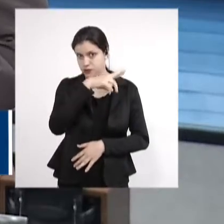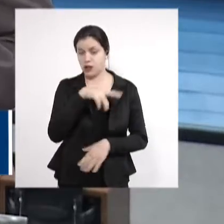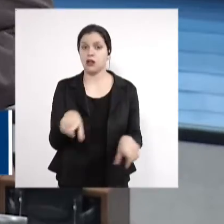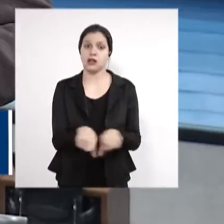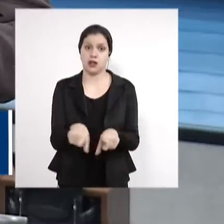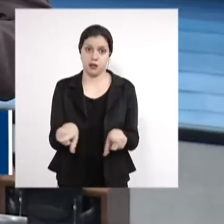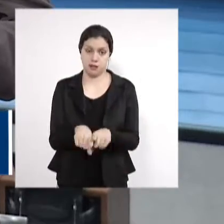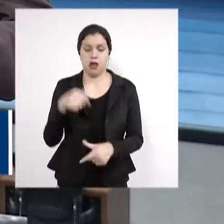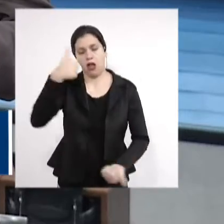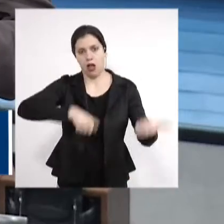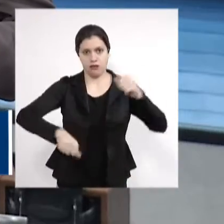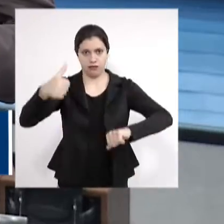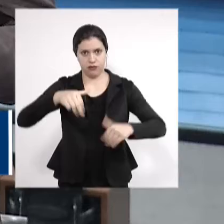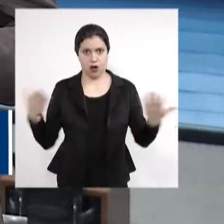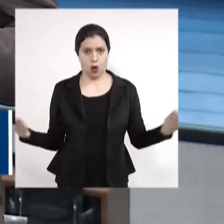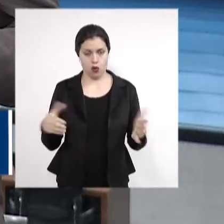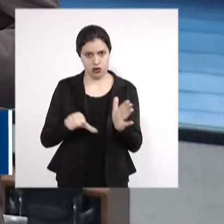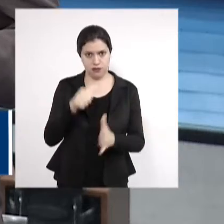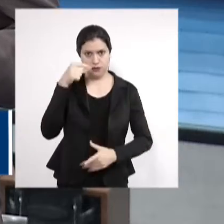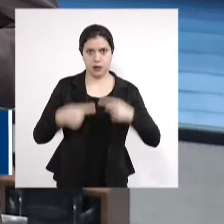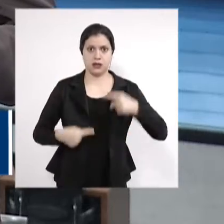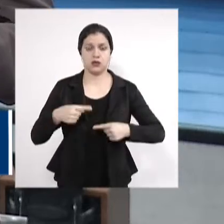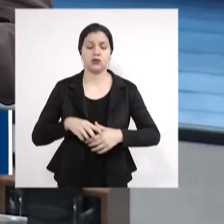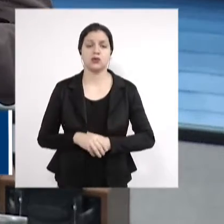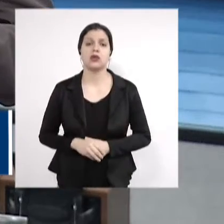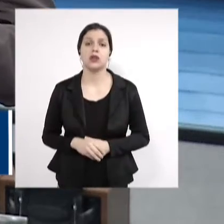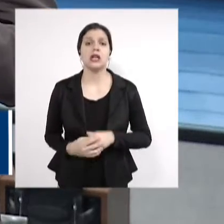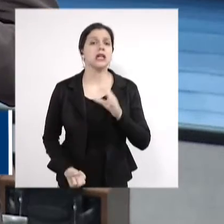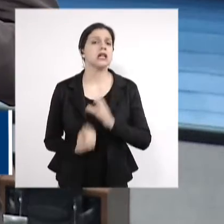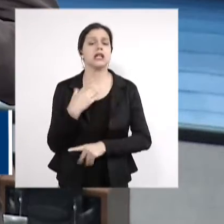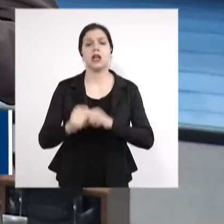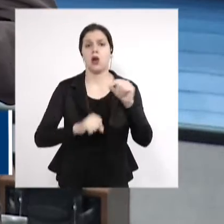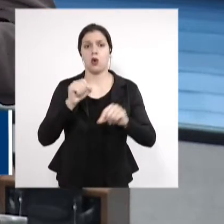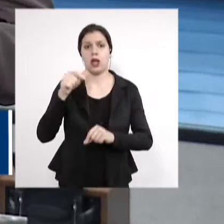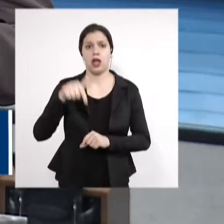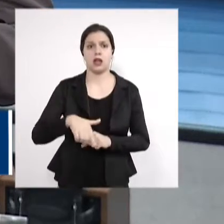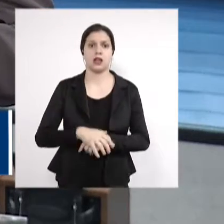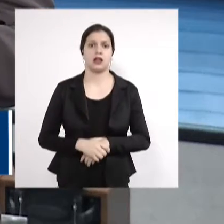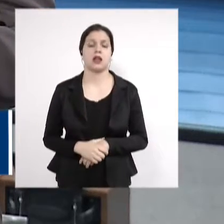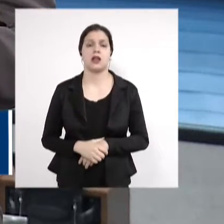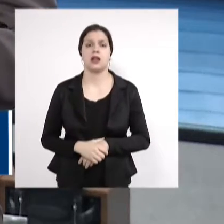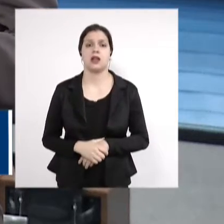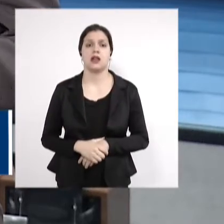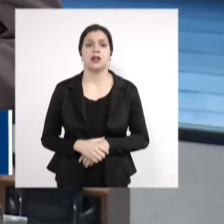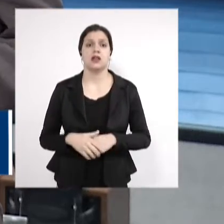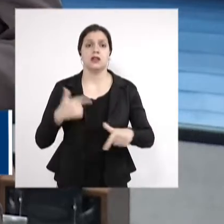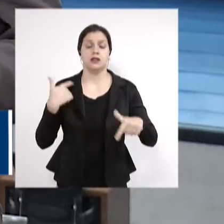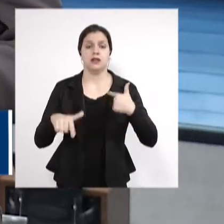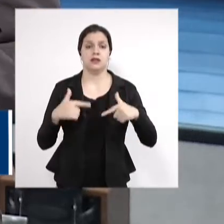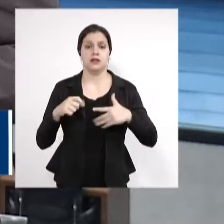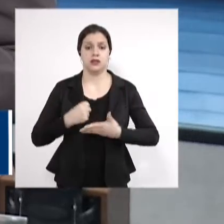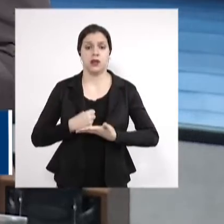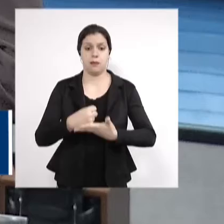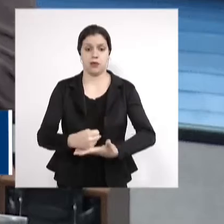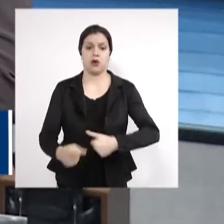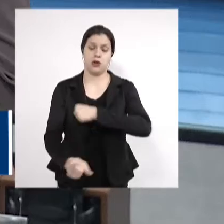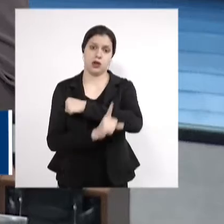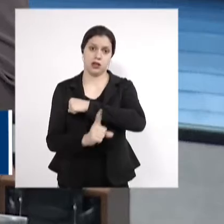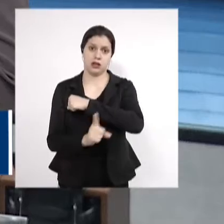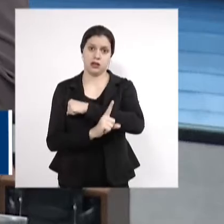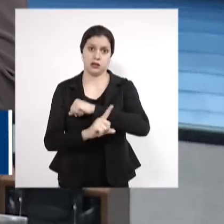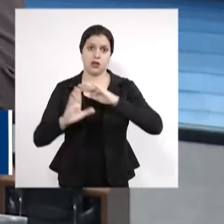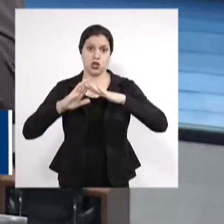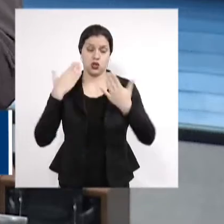vai ser analisado em primeira discussão, que cria aqui no estado de Mato Grosso do Sul o Serviço de Apoio Psicológico e Social ao aluno da rede